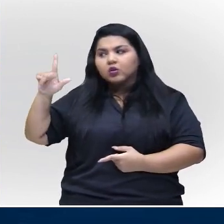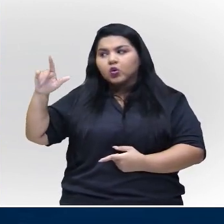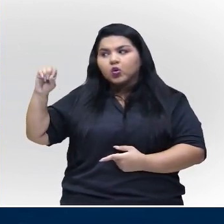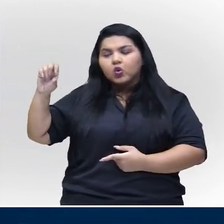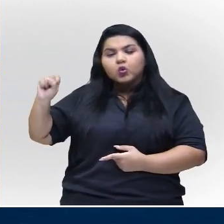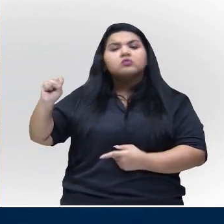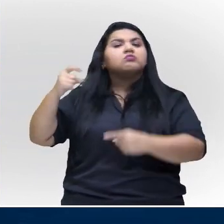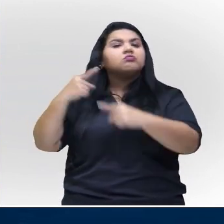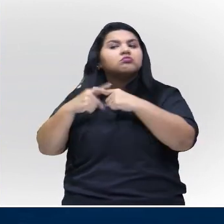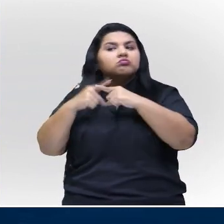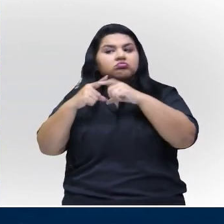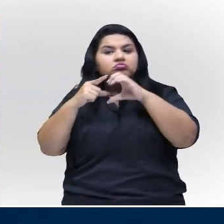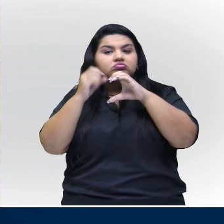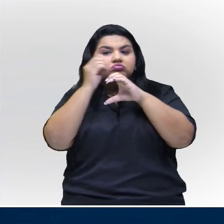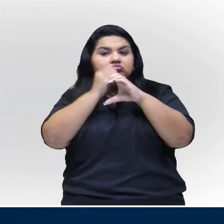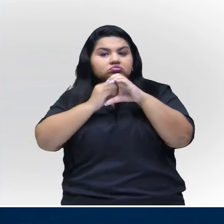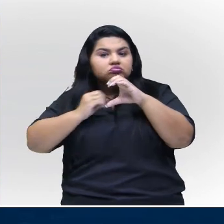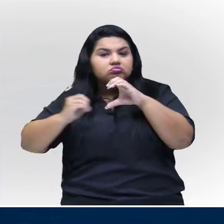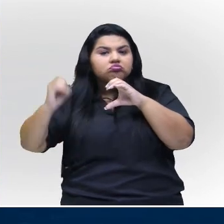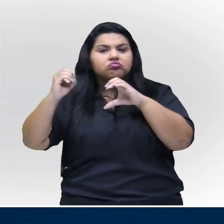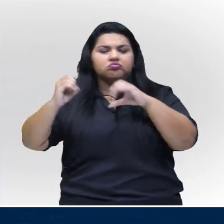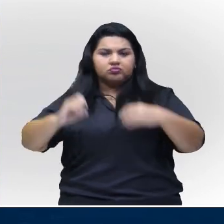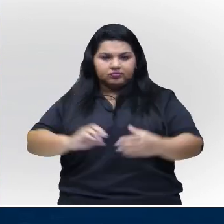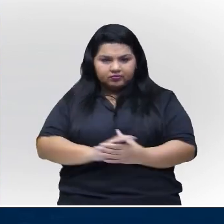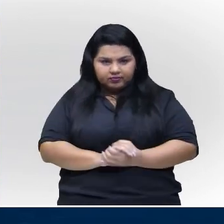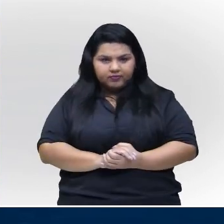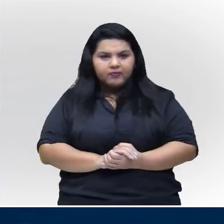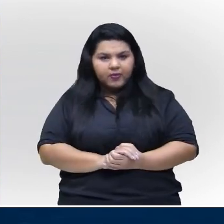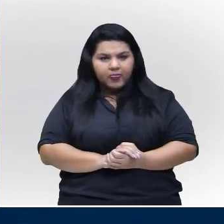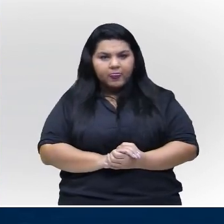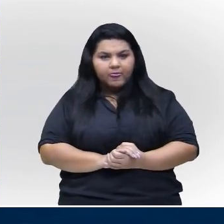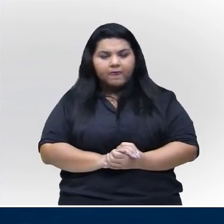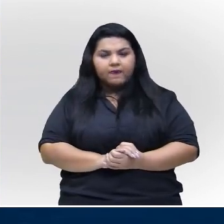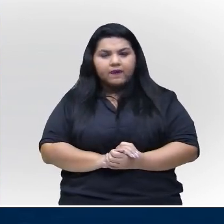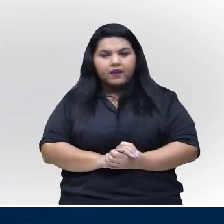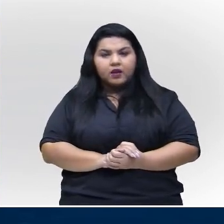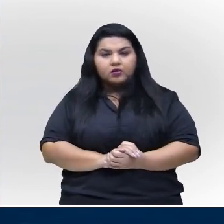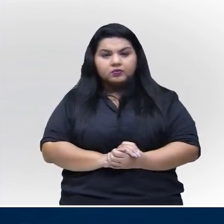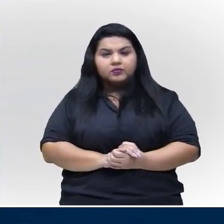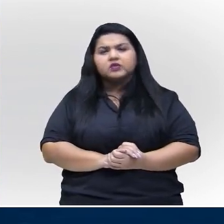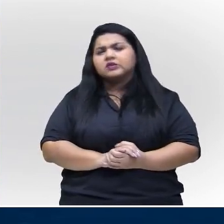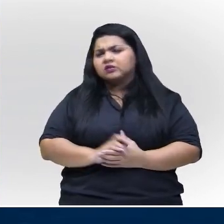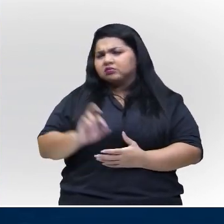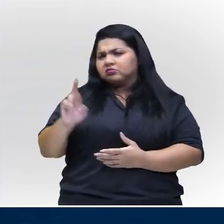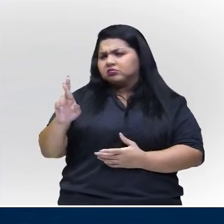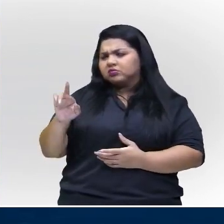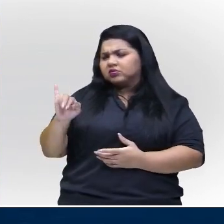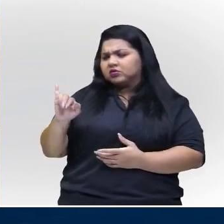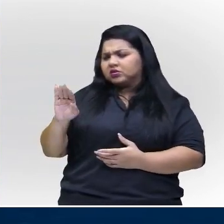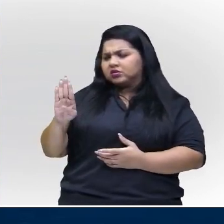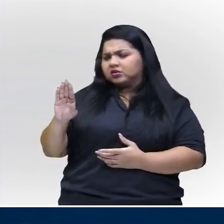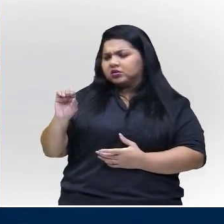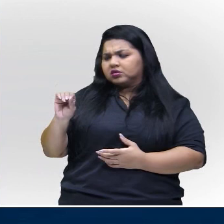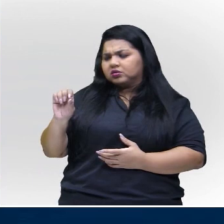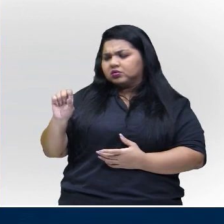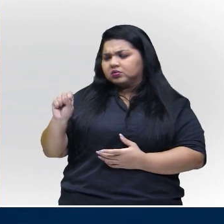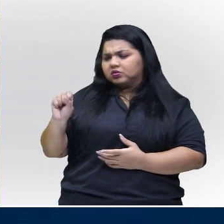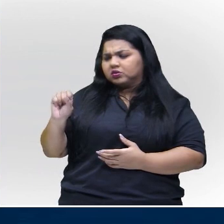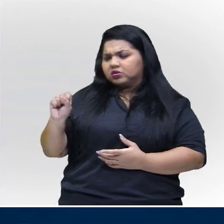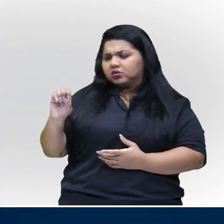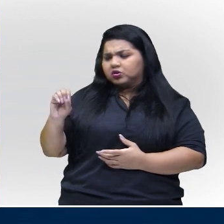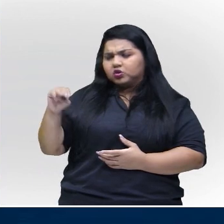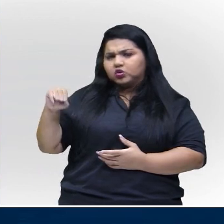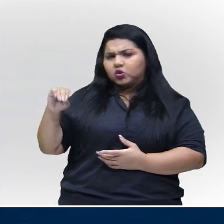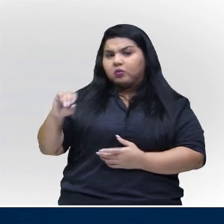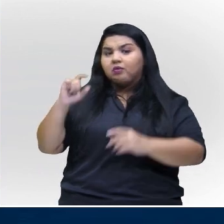a ele. Quem são esses grãos? São os ribossomos. Então, olha aí, ribossomos aderidos à sua superfície,